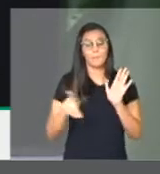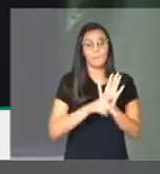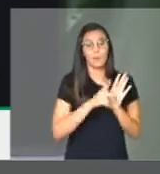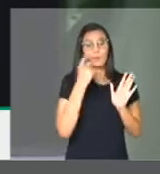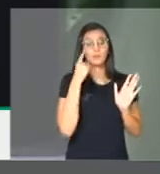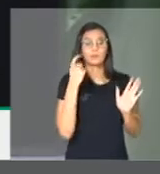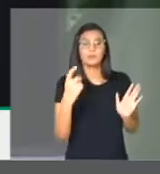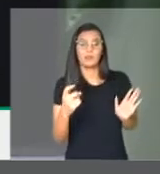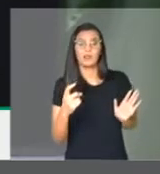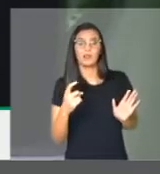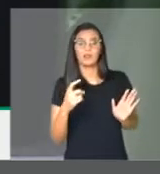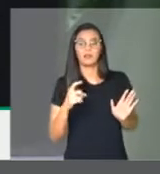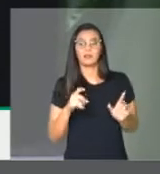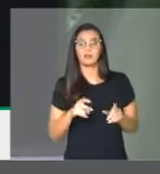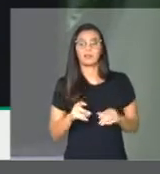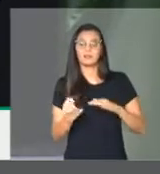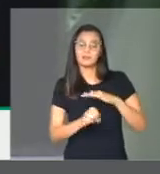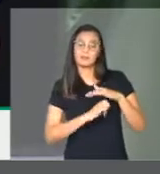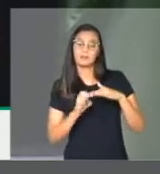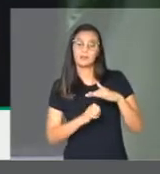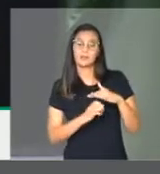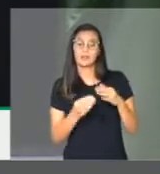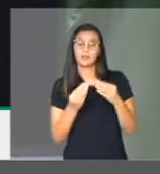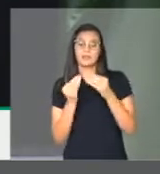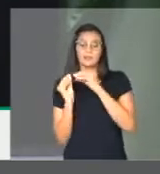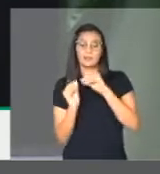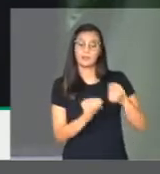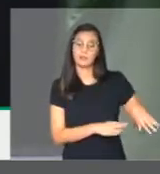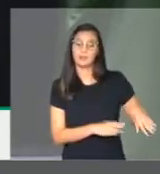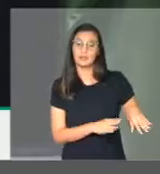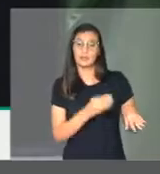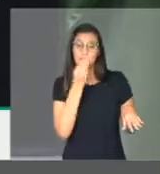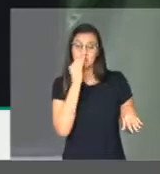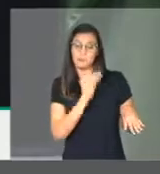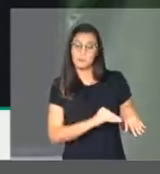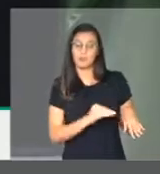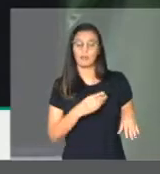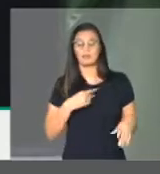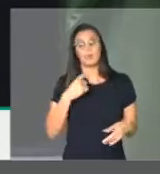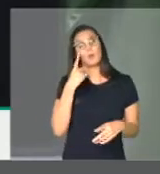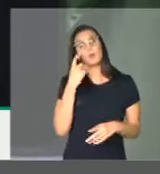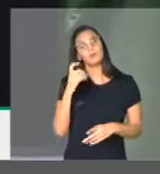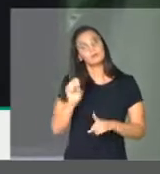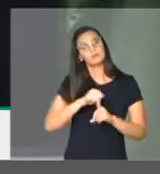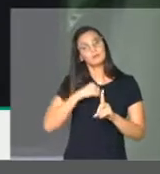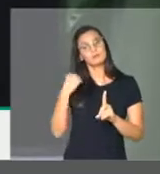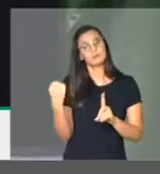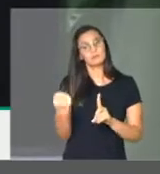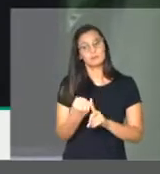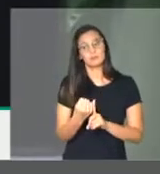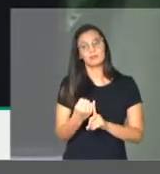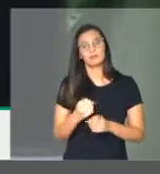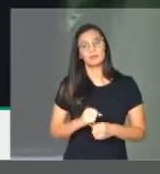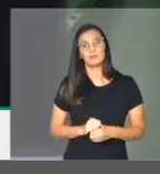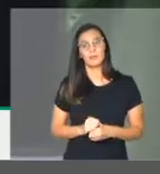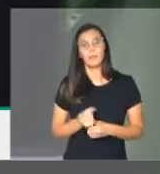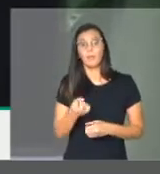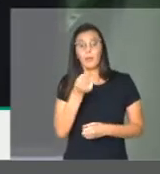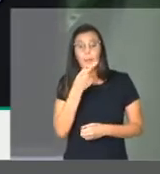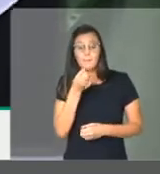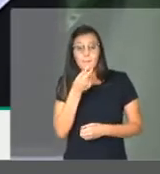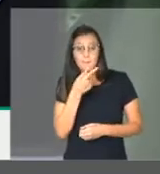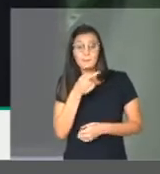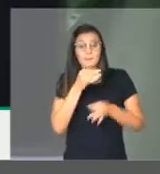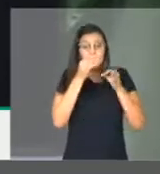do mercado, deixando de lado o interesse do conjunto da sociedade, muitas vezes remédio certo na